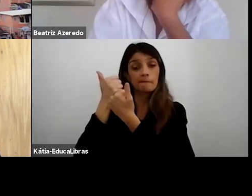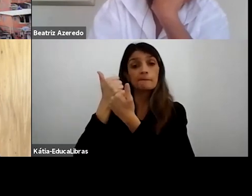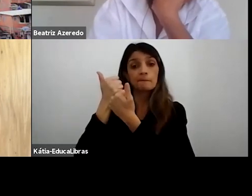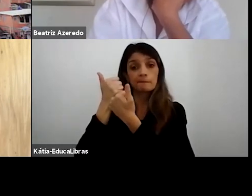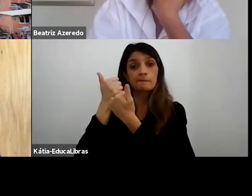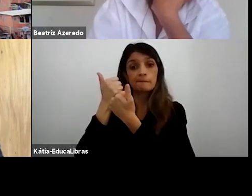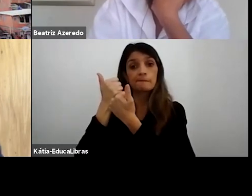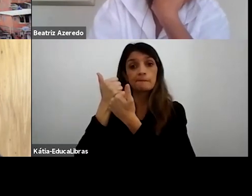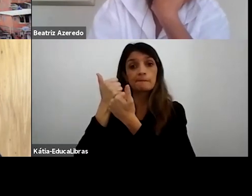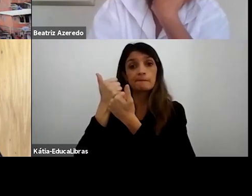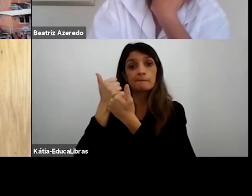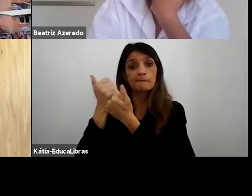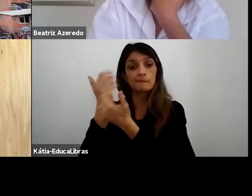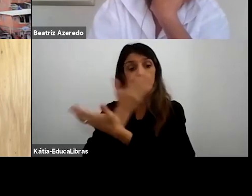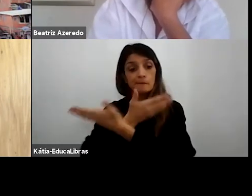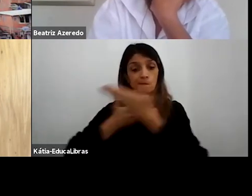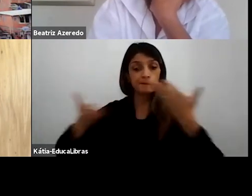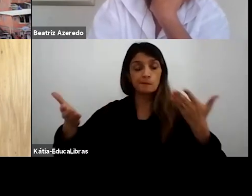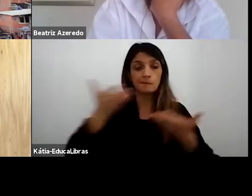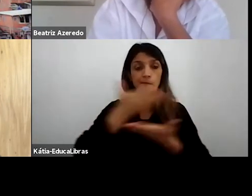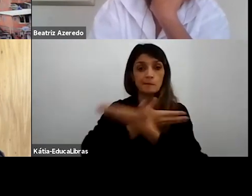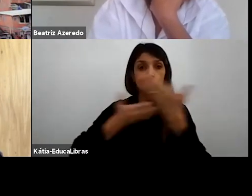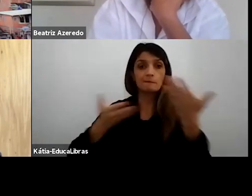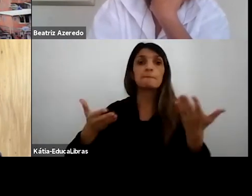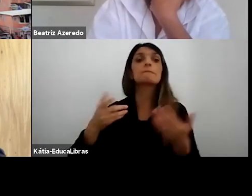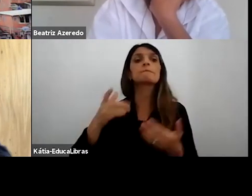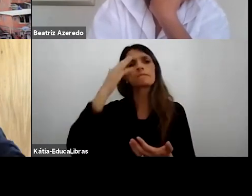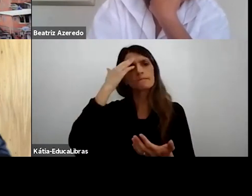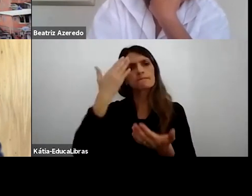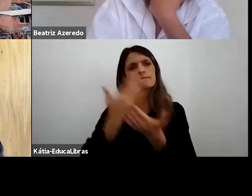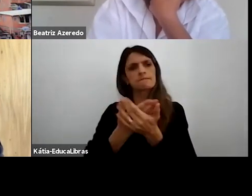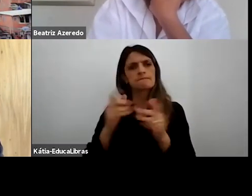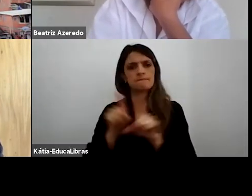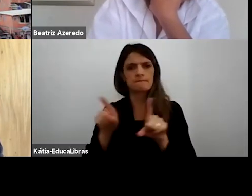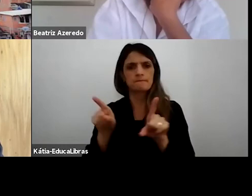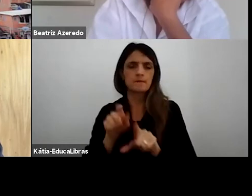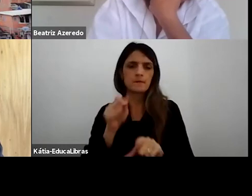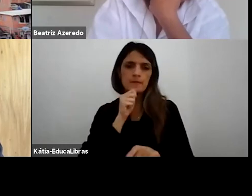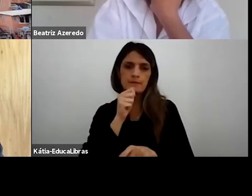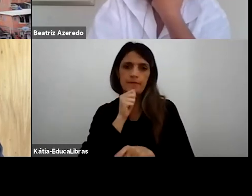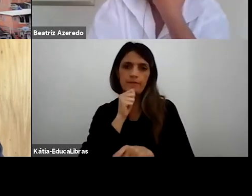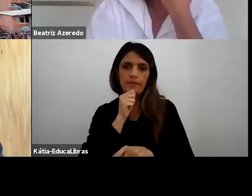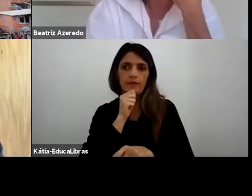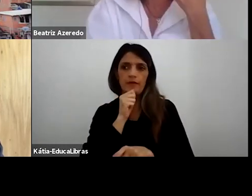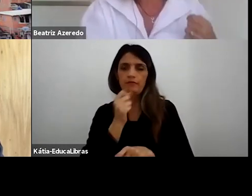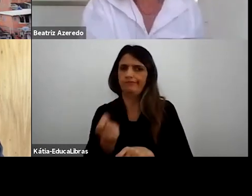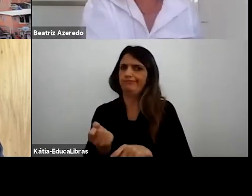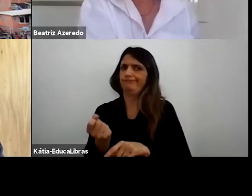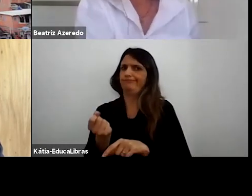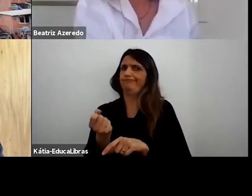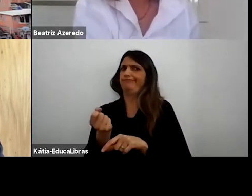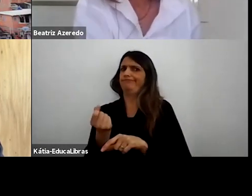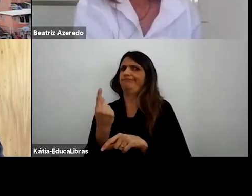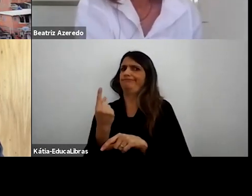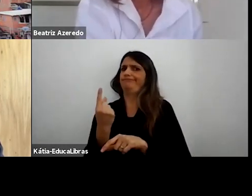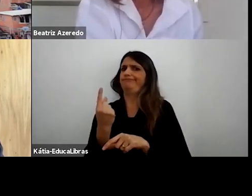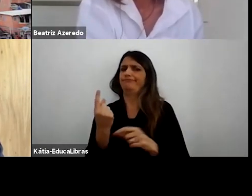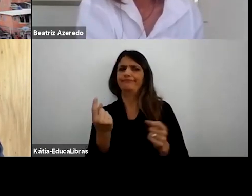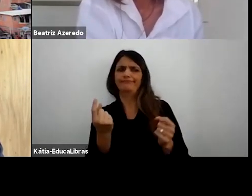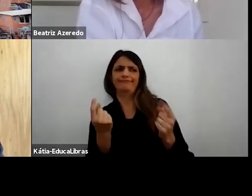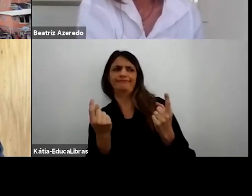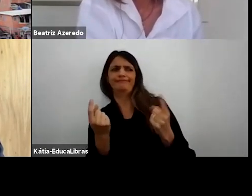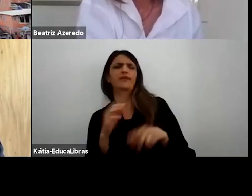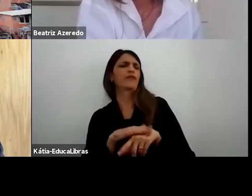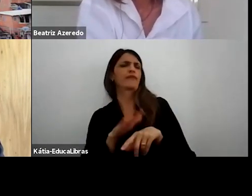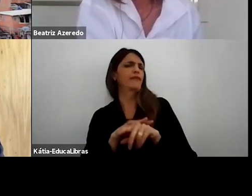também elas tenham a confiança, né? Porque eu acho que ainda existe uma desconfiança muito grande com relação ao que fazem ou a falta mesmo